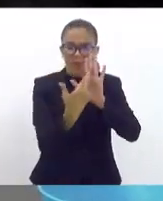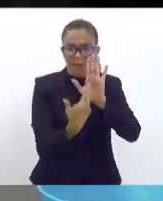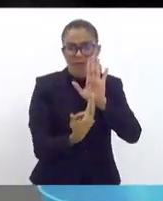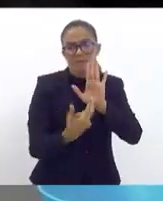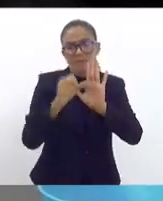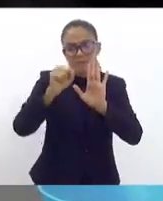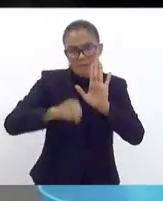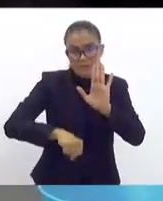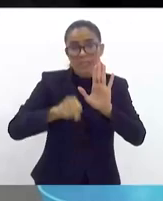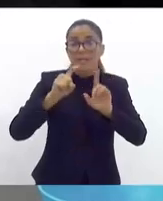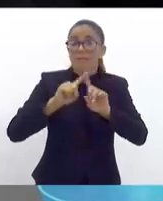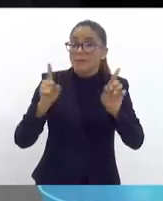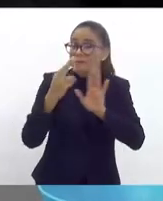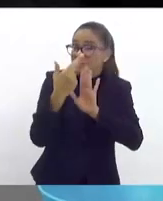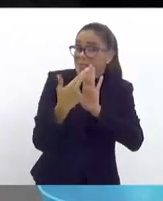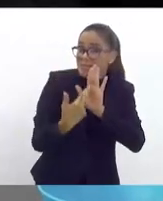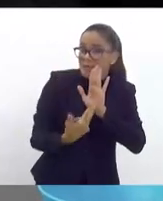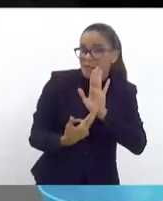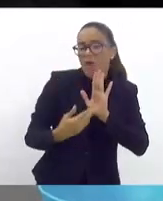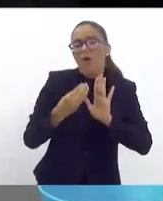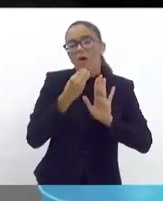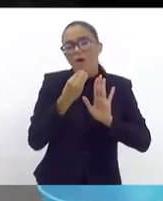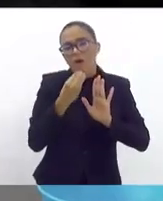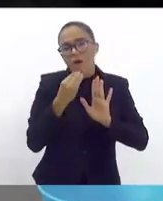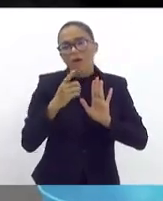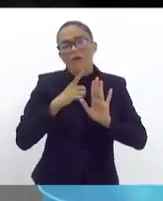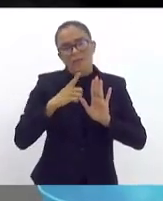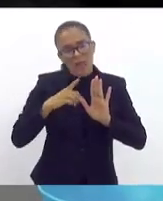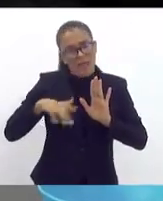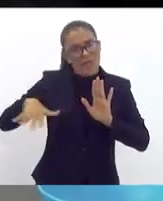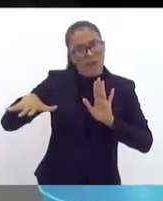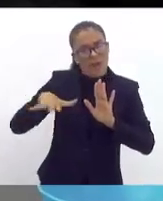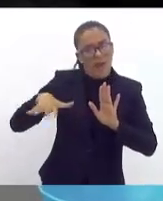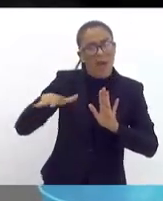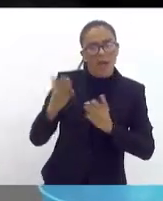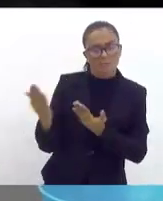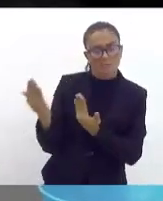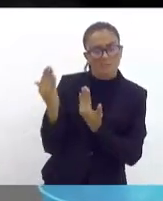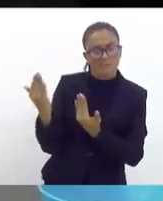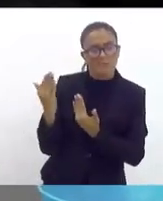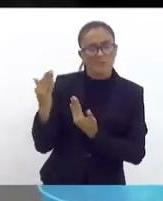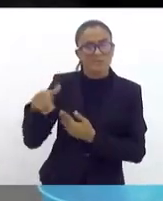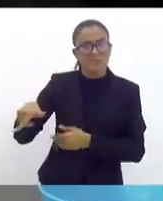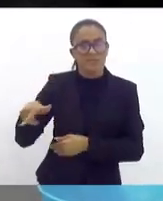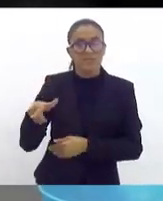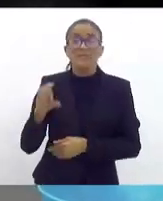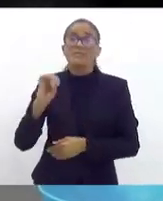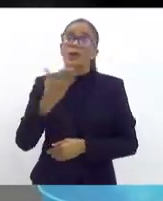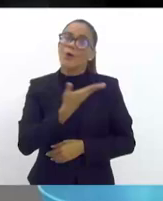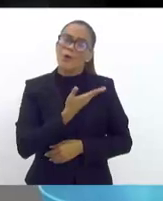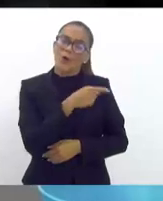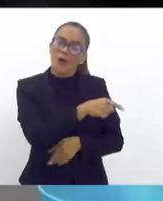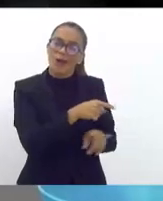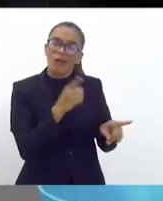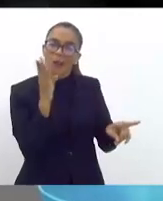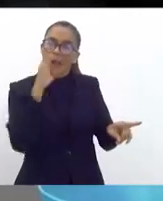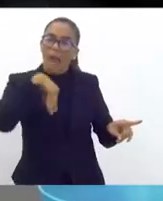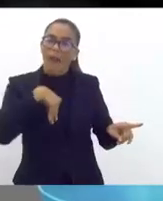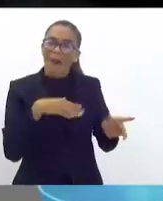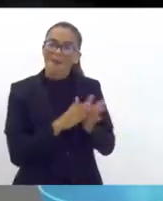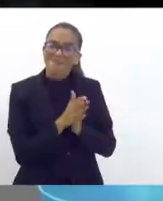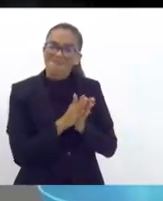mas esse regramento evidentemente que existe um lindo nele se não tivesse não tinha esse coleguinha Ele simplesmente